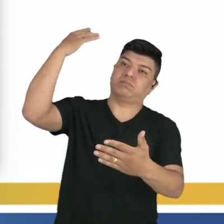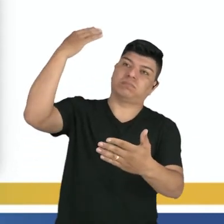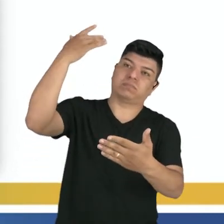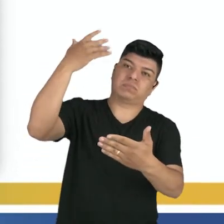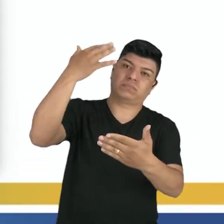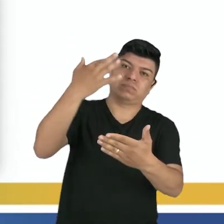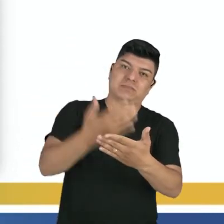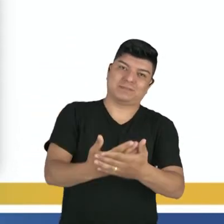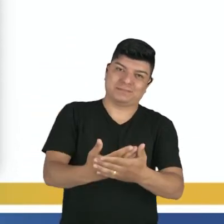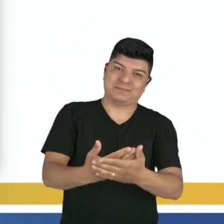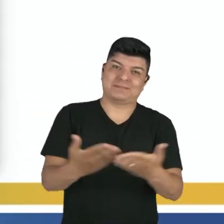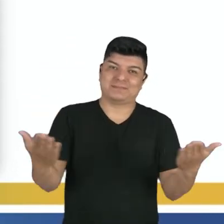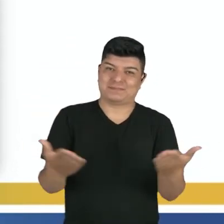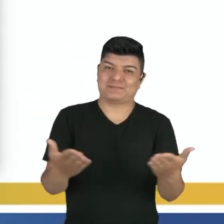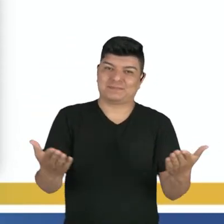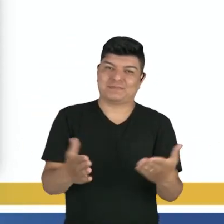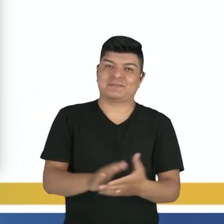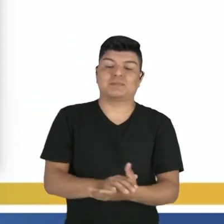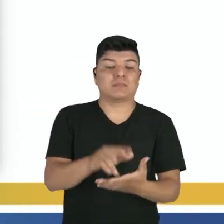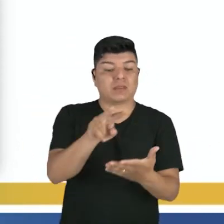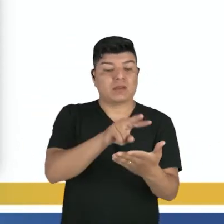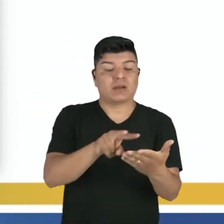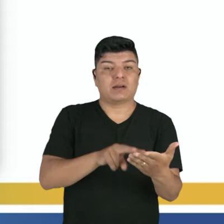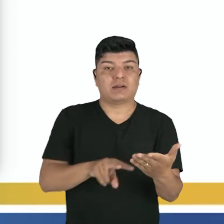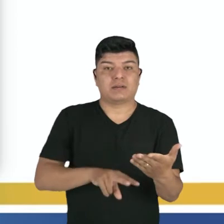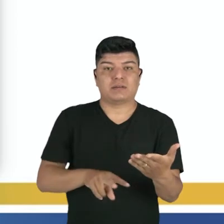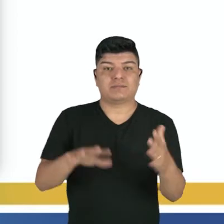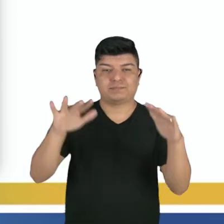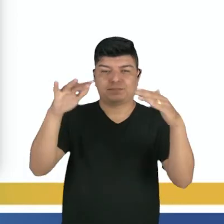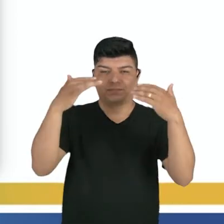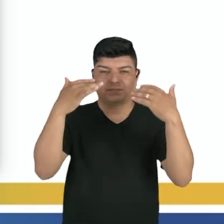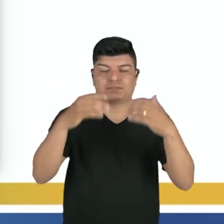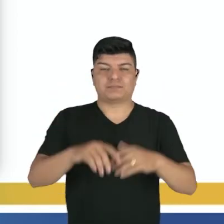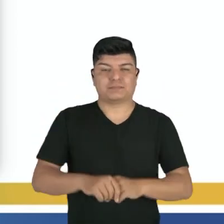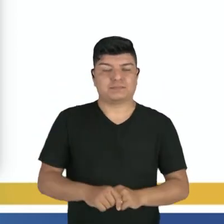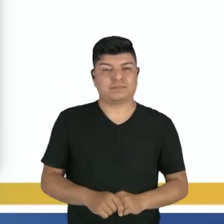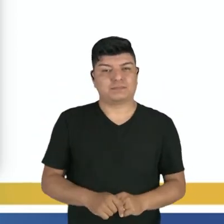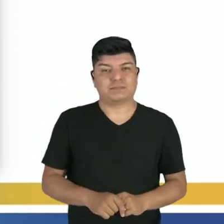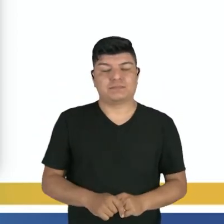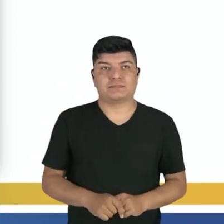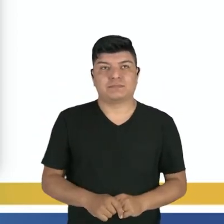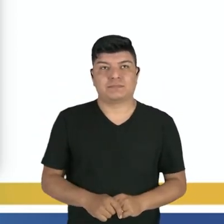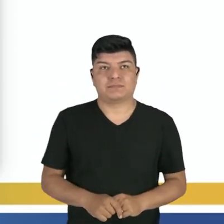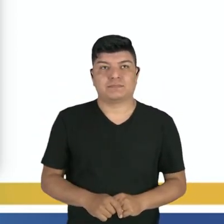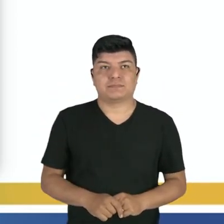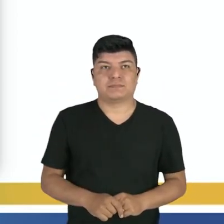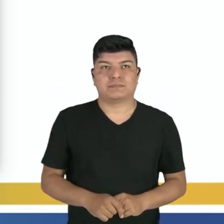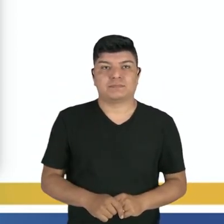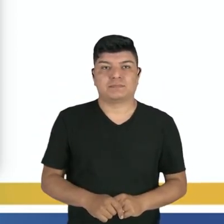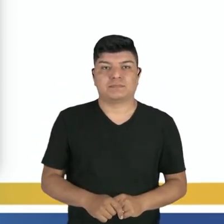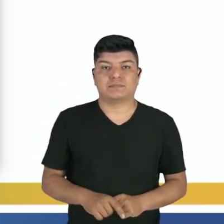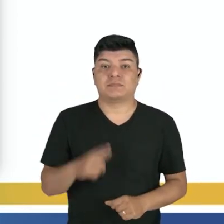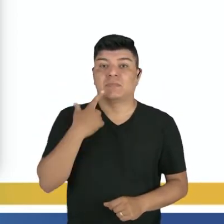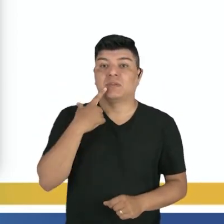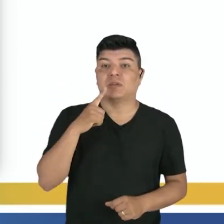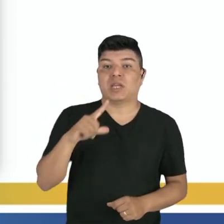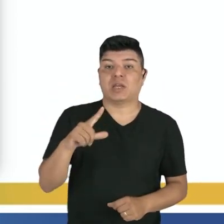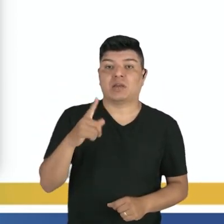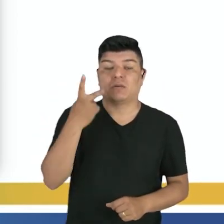dias atuais. Farei a leitura e acompanhe. Idioma comum para o